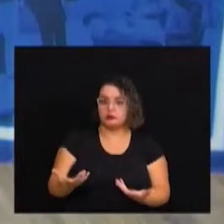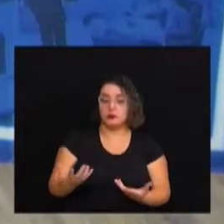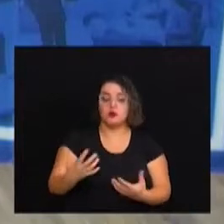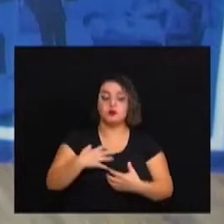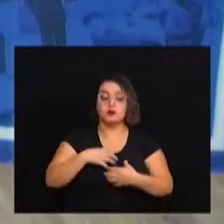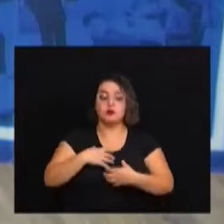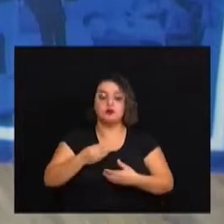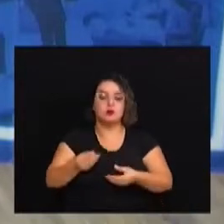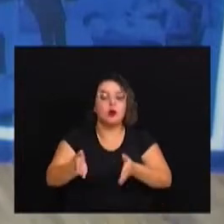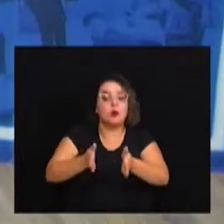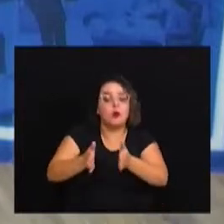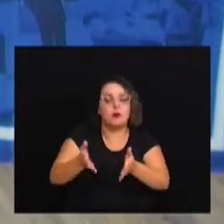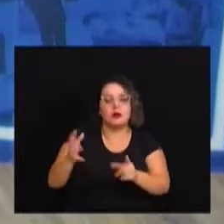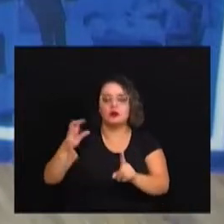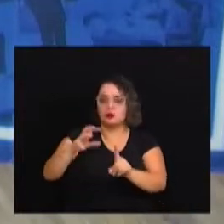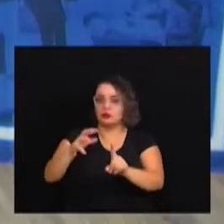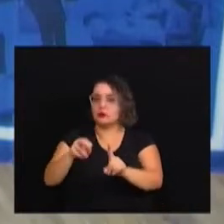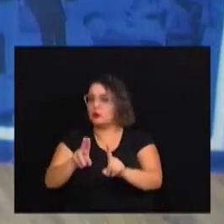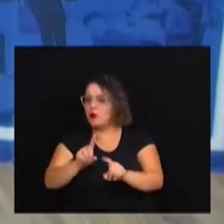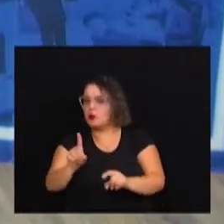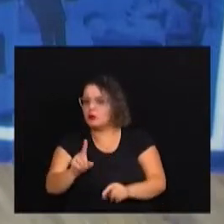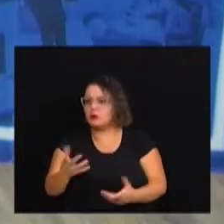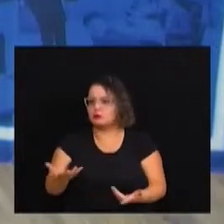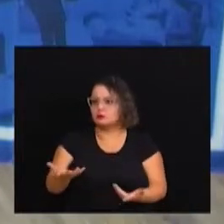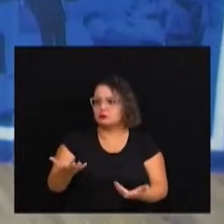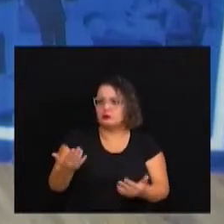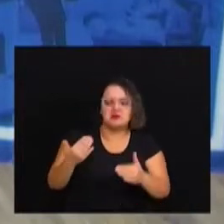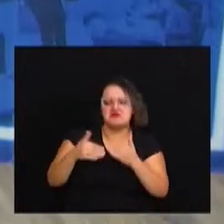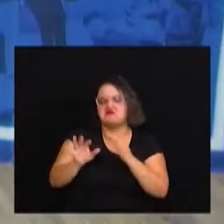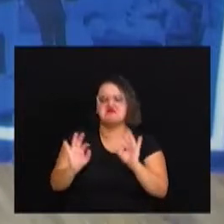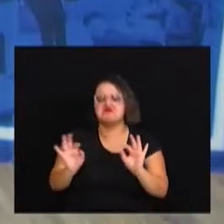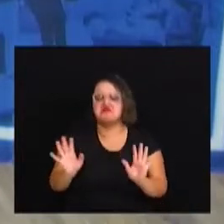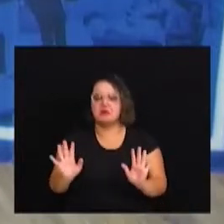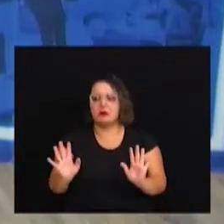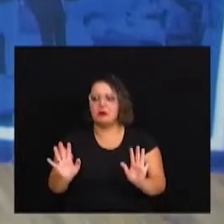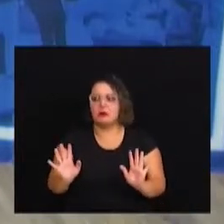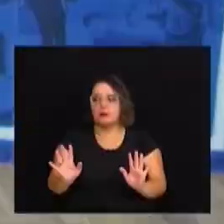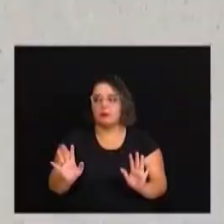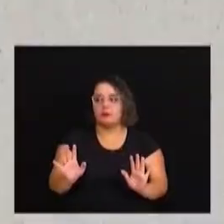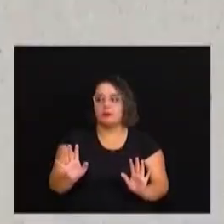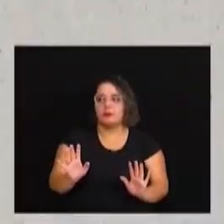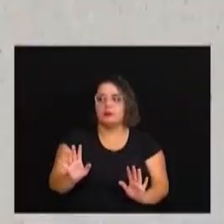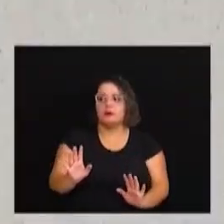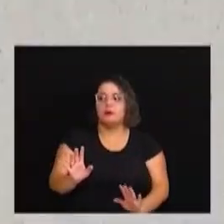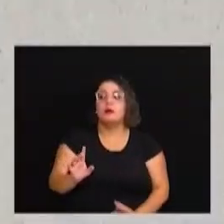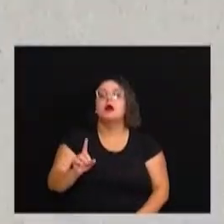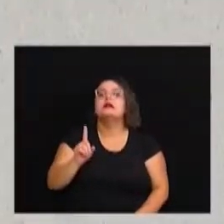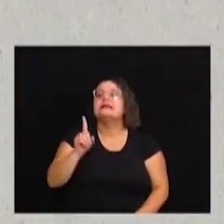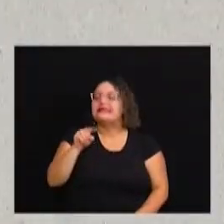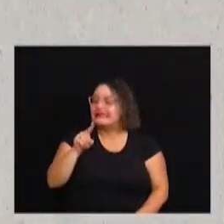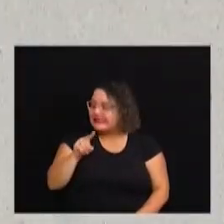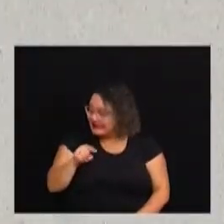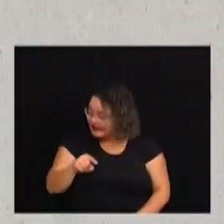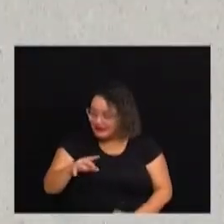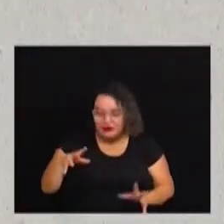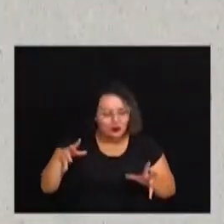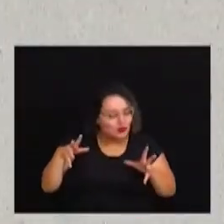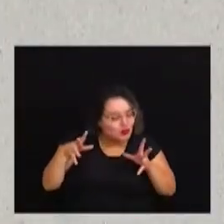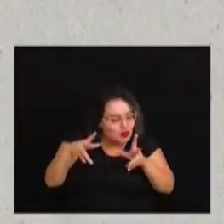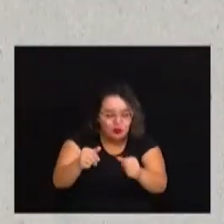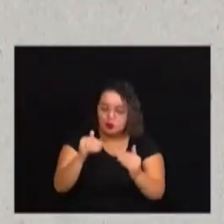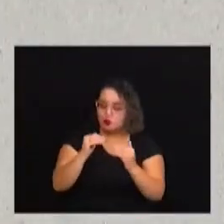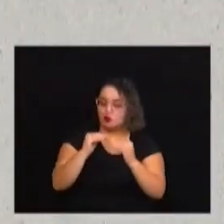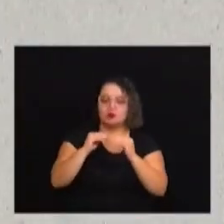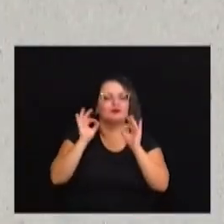seus sentimentos do momento influencia ou não? Isso não tem nada envolvido com isso? Tem total, total,